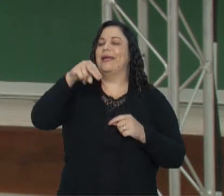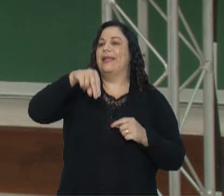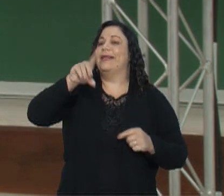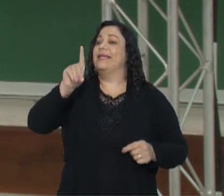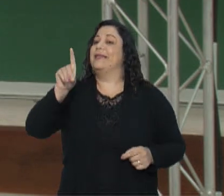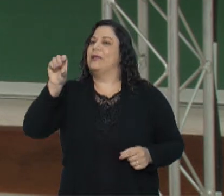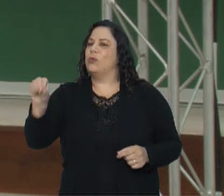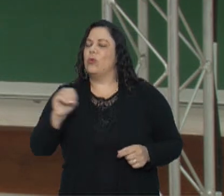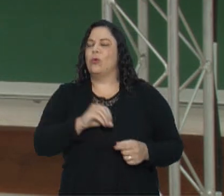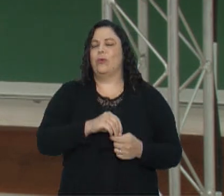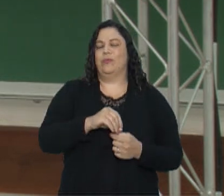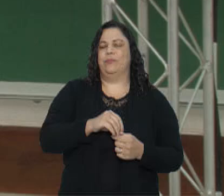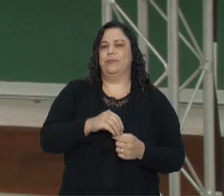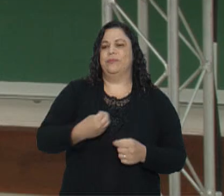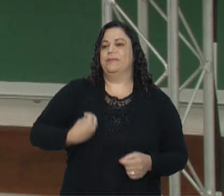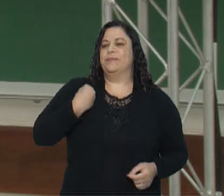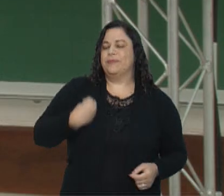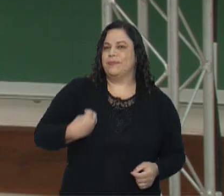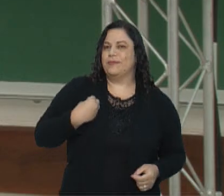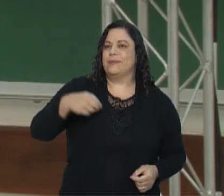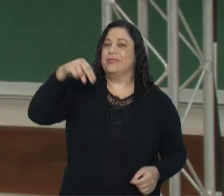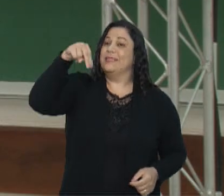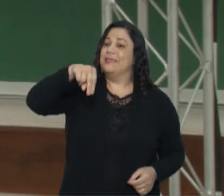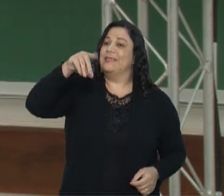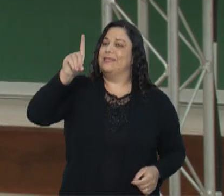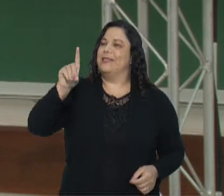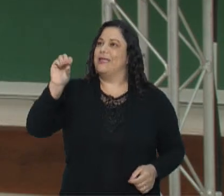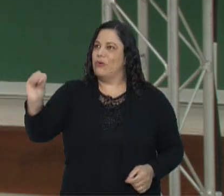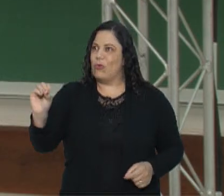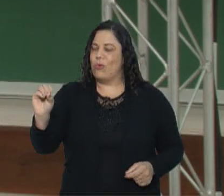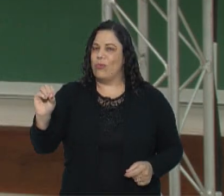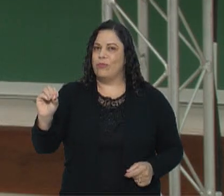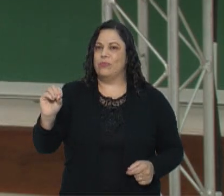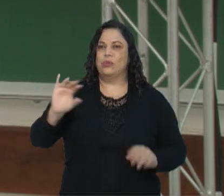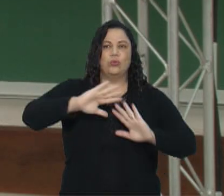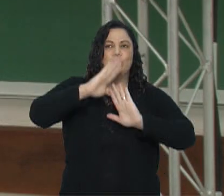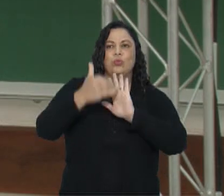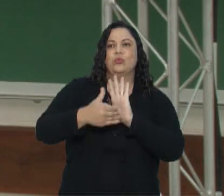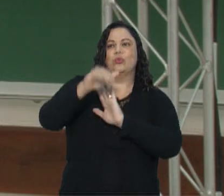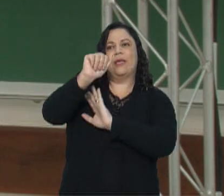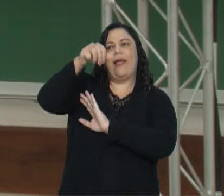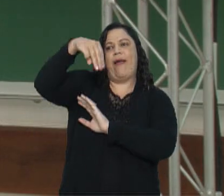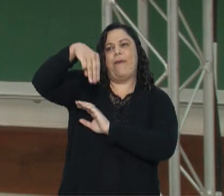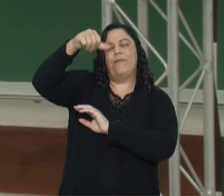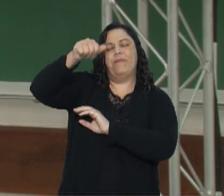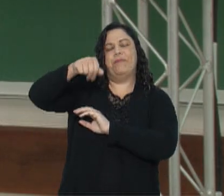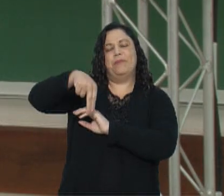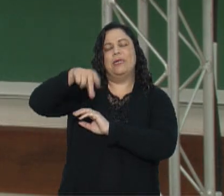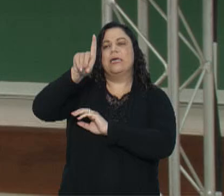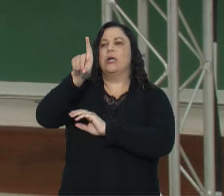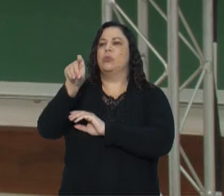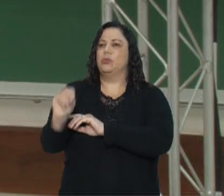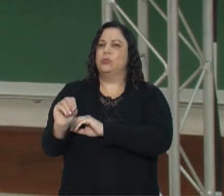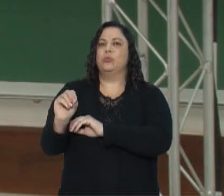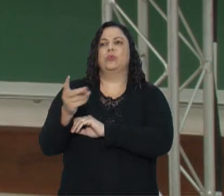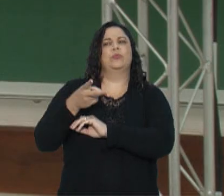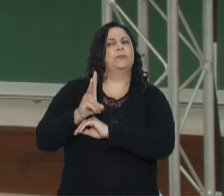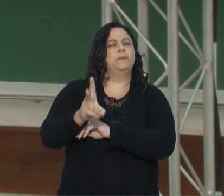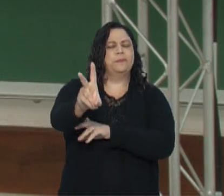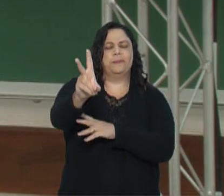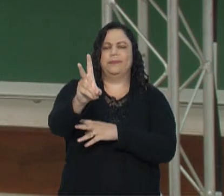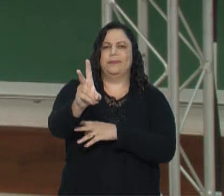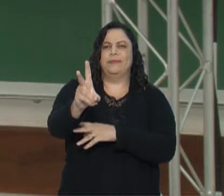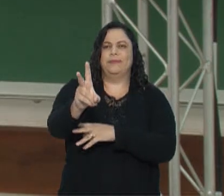amando, vivendo, estudando e assim sucessivamente. Facinho, né? Então, não tem como